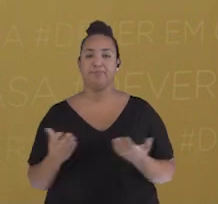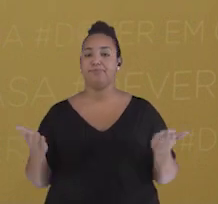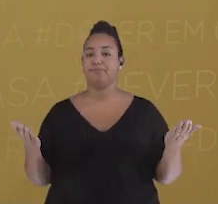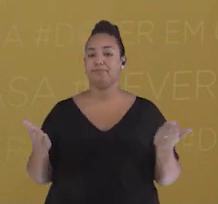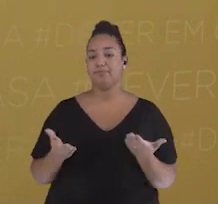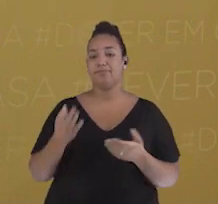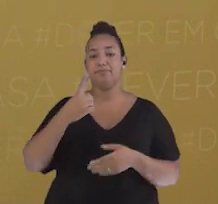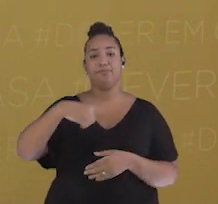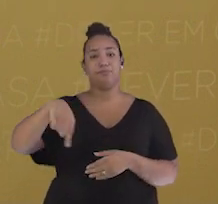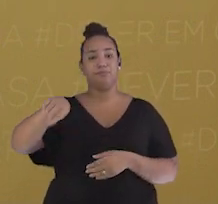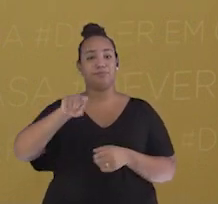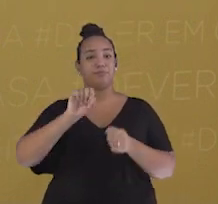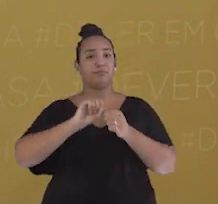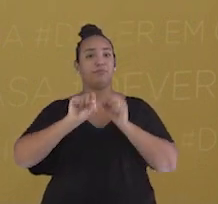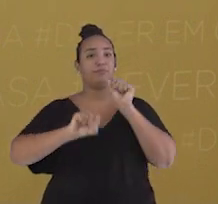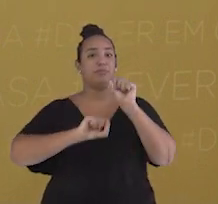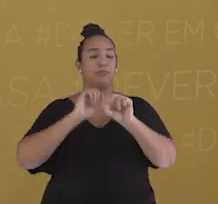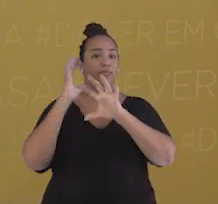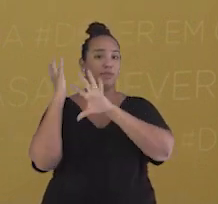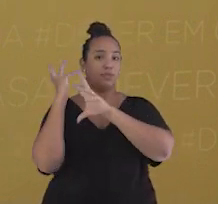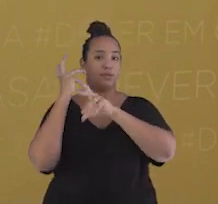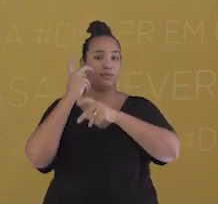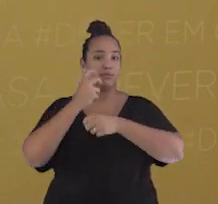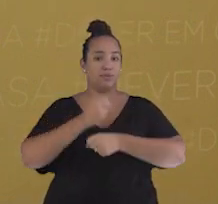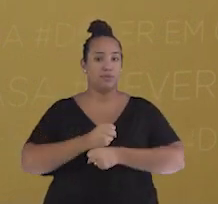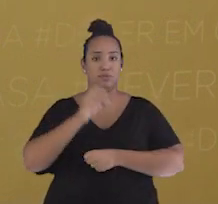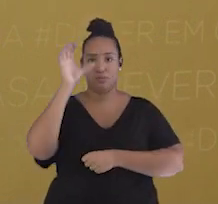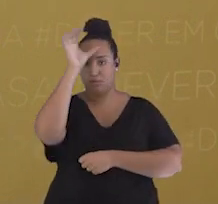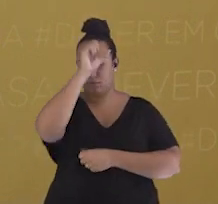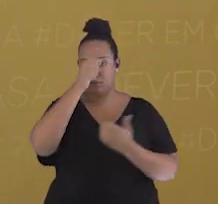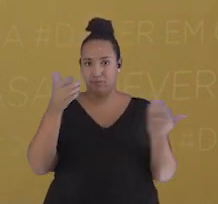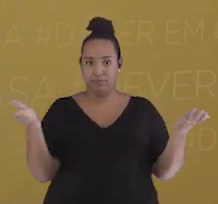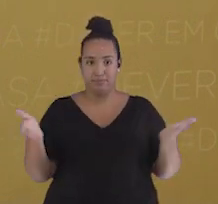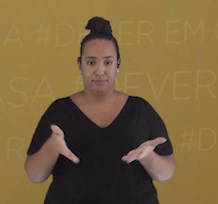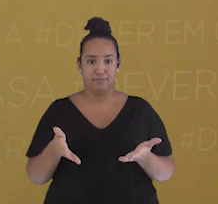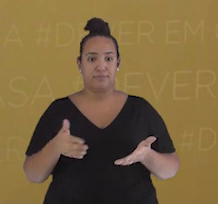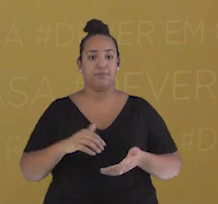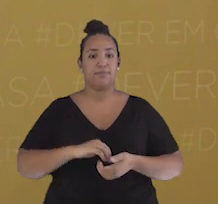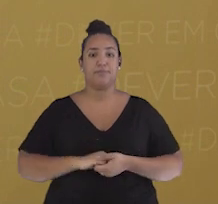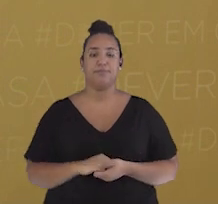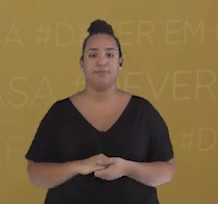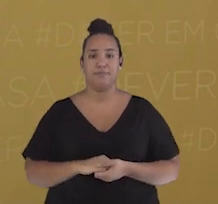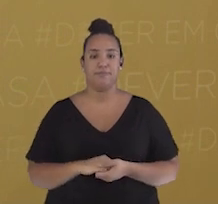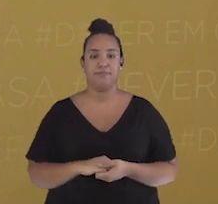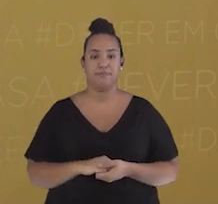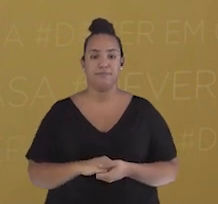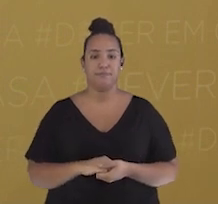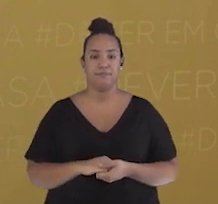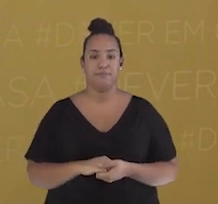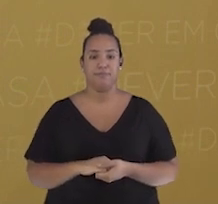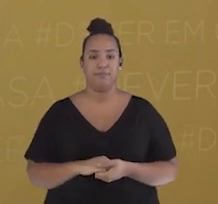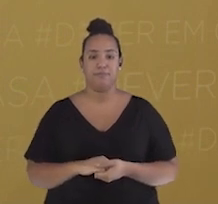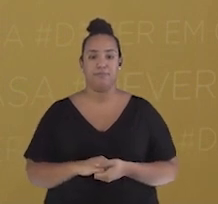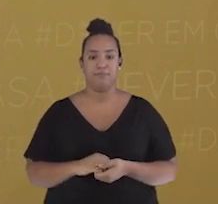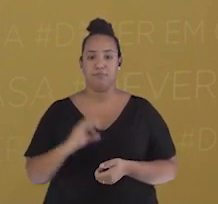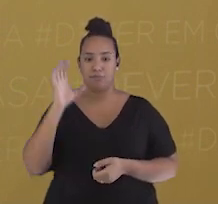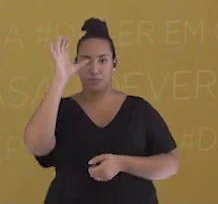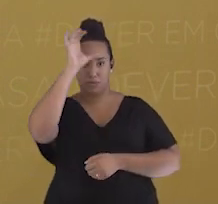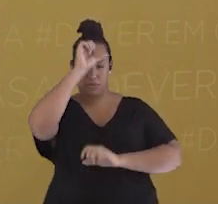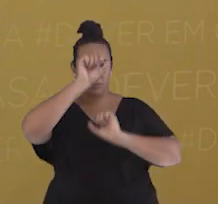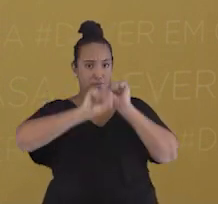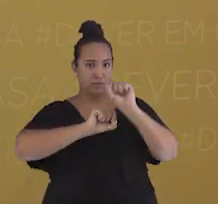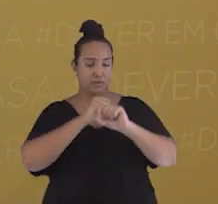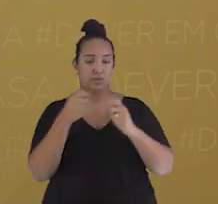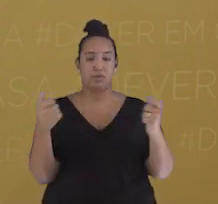Agora, nós vamos realizar a nossa revisão sobre o que aprendemos nesta aula. Aprendemos que as cidades